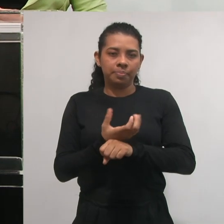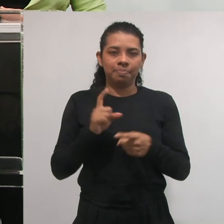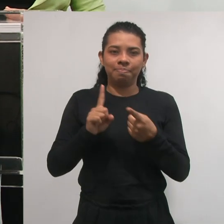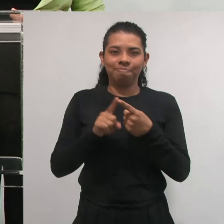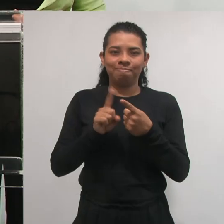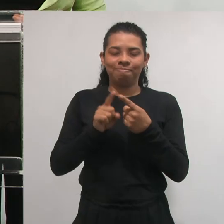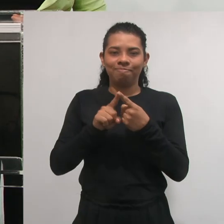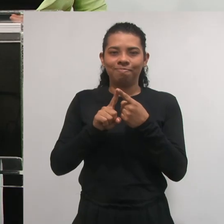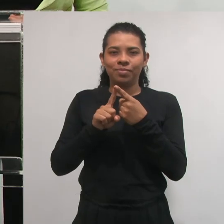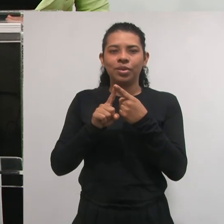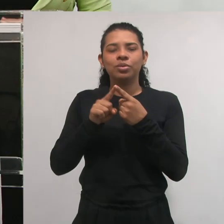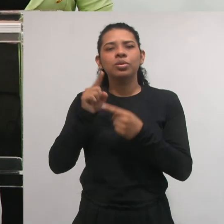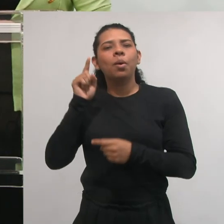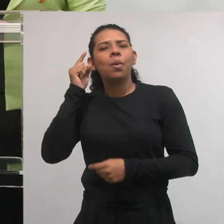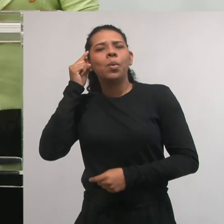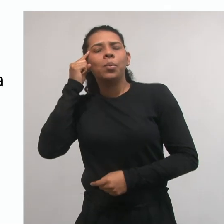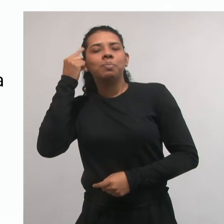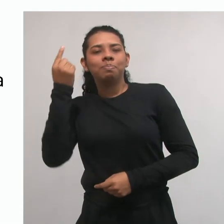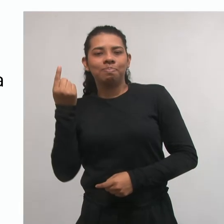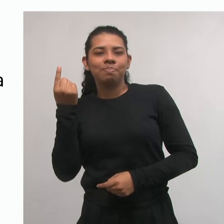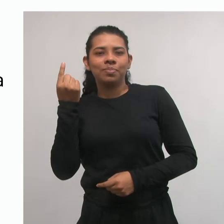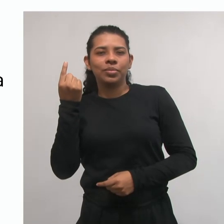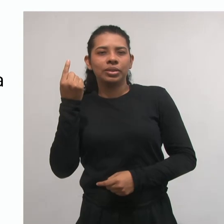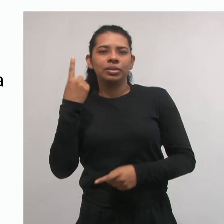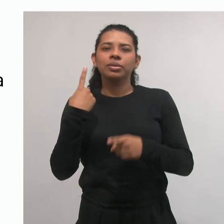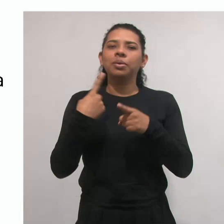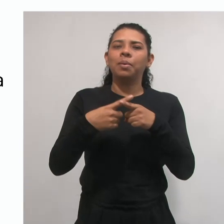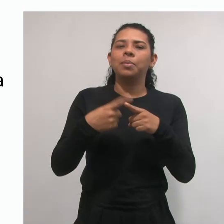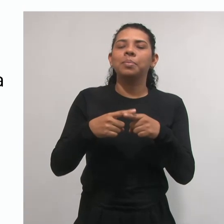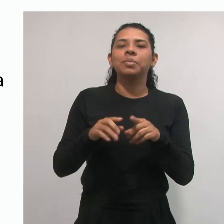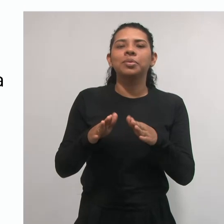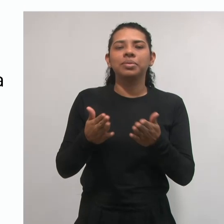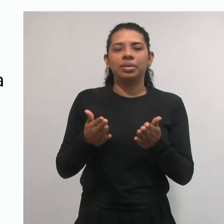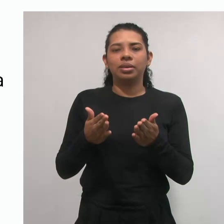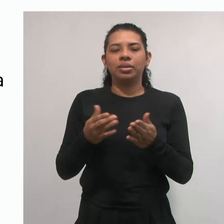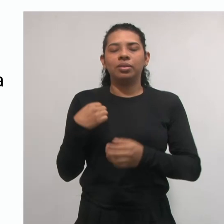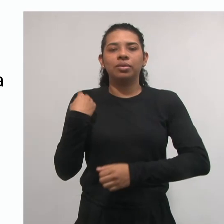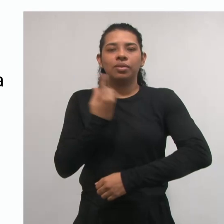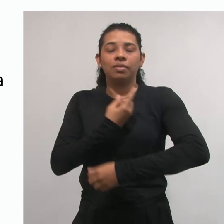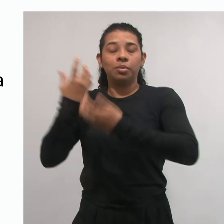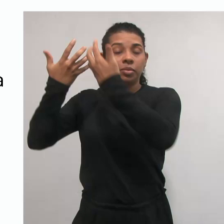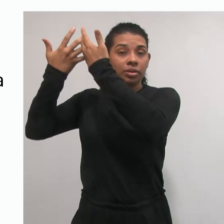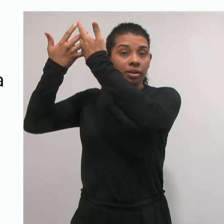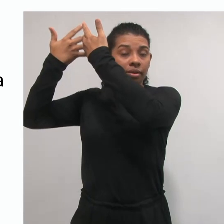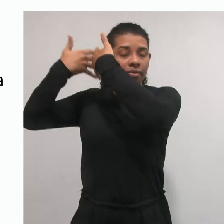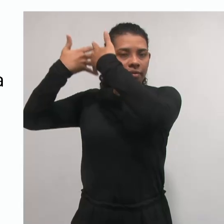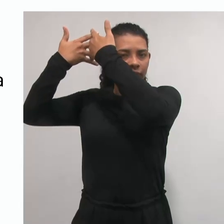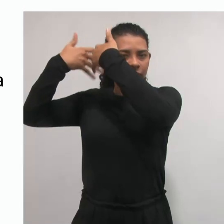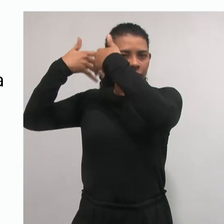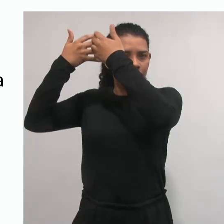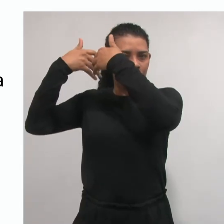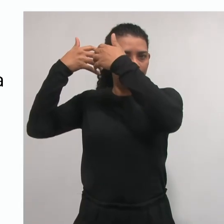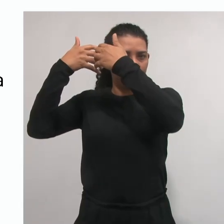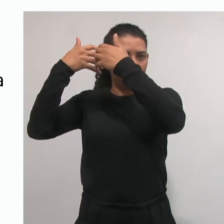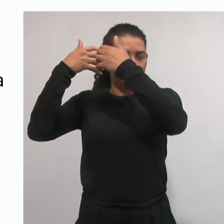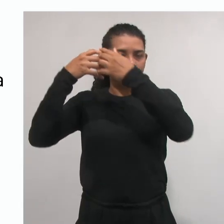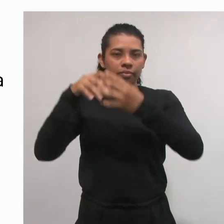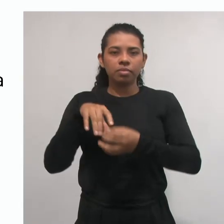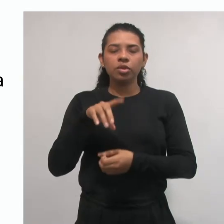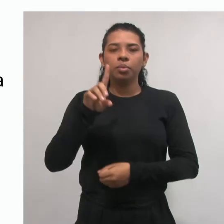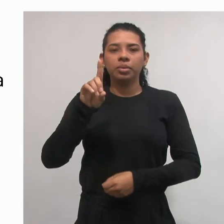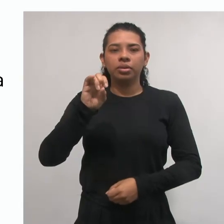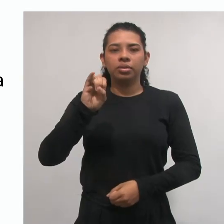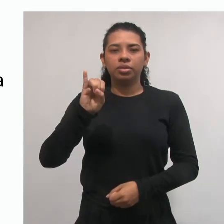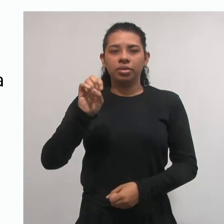algumas indagações, né? Então, a gente vai refletir aqui sobre as indagações a respeito